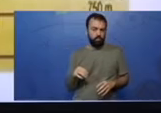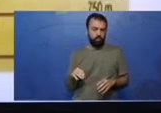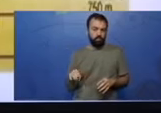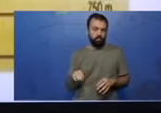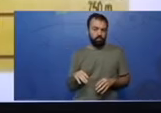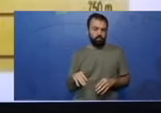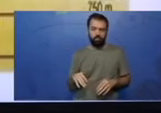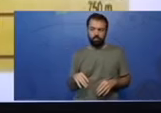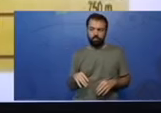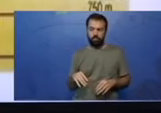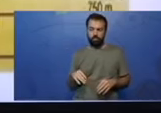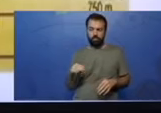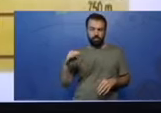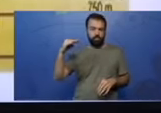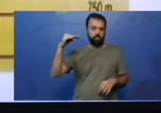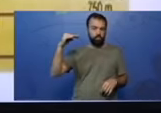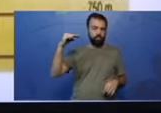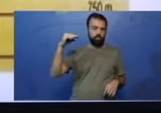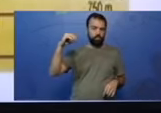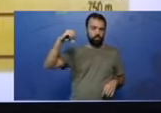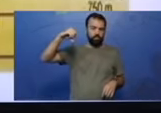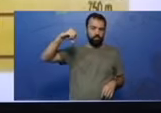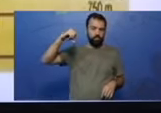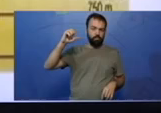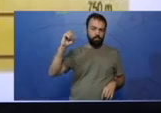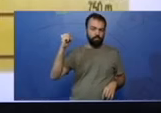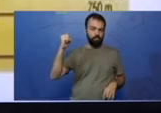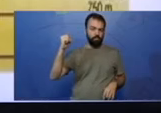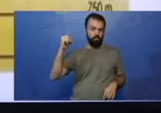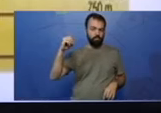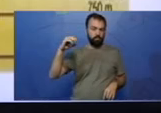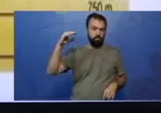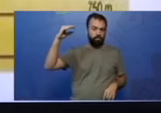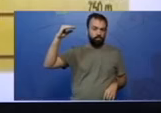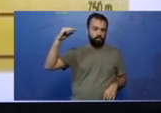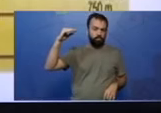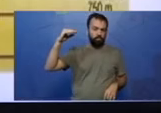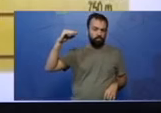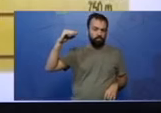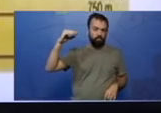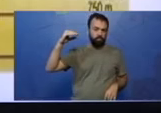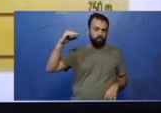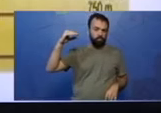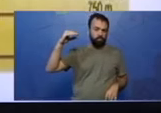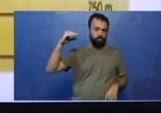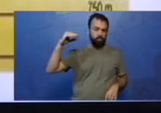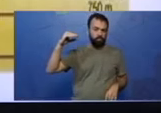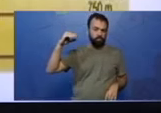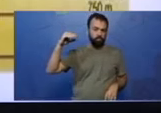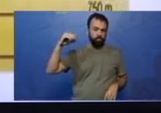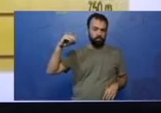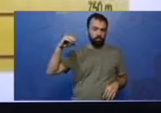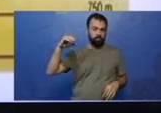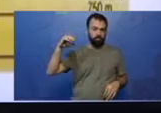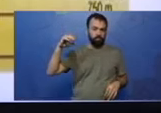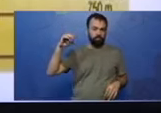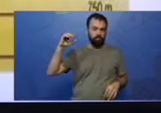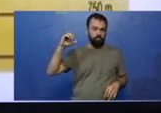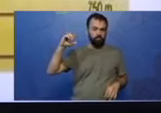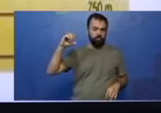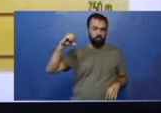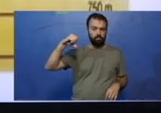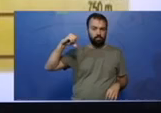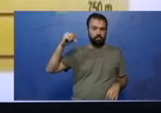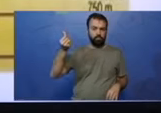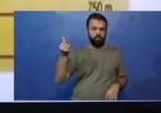do nível do mar, a água ferve a 98 graus. Em Brasília, que é 1.100 metros de altitude, a